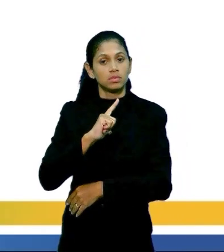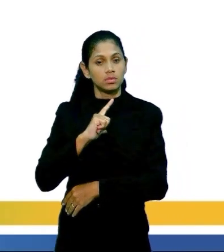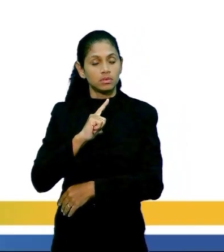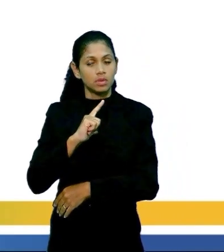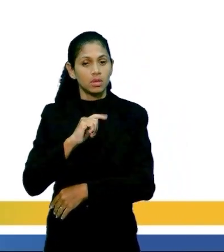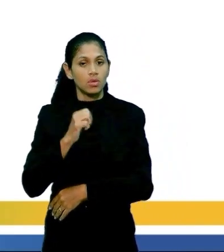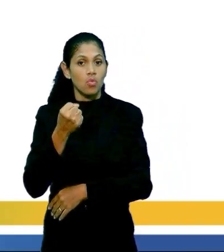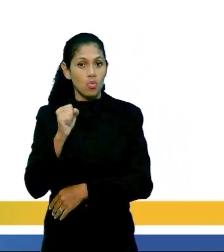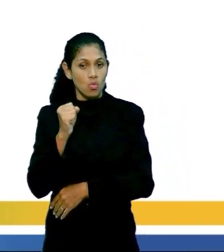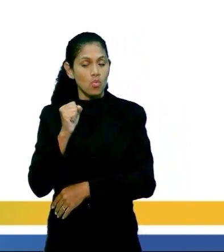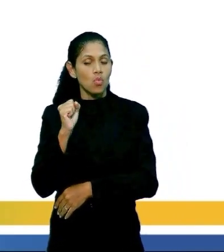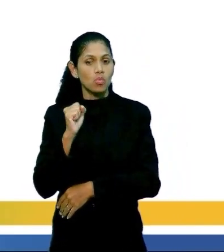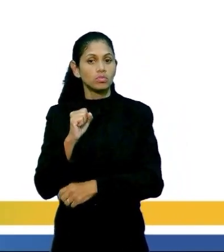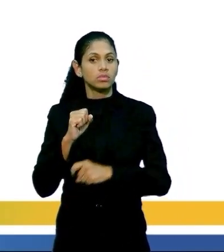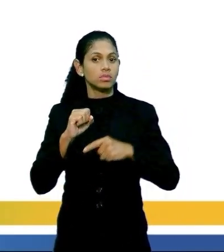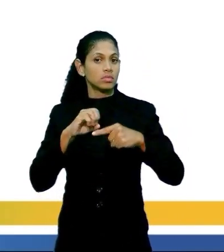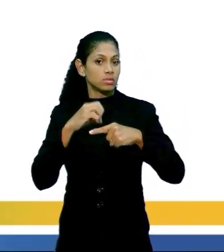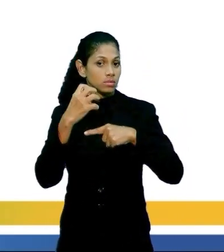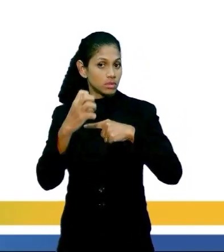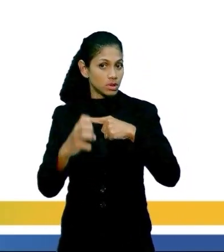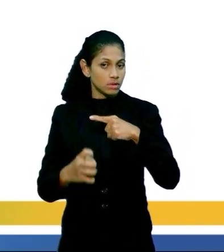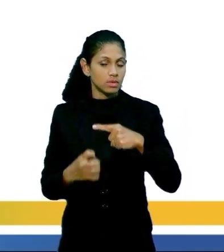última camada, ok?